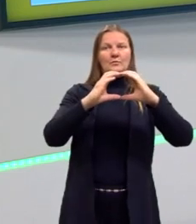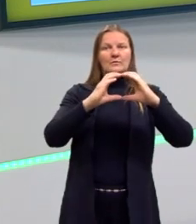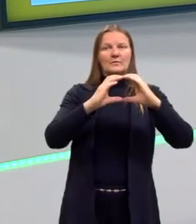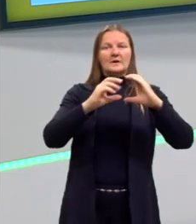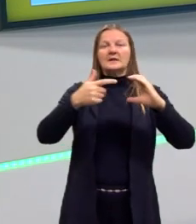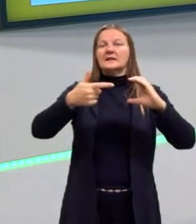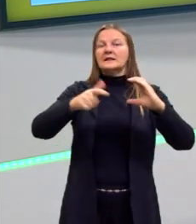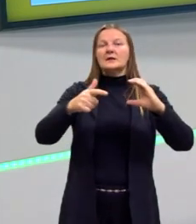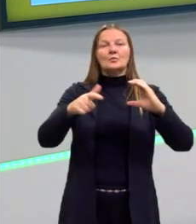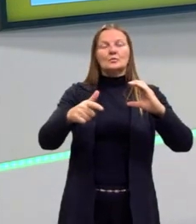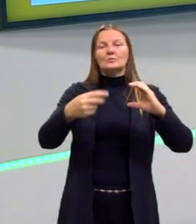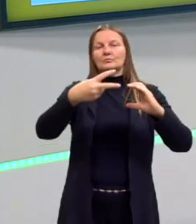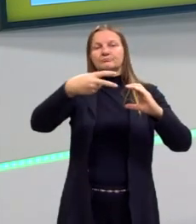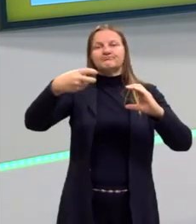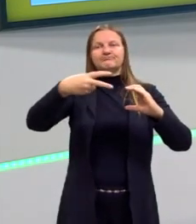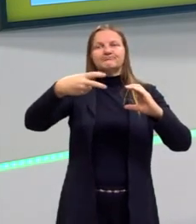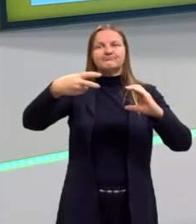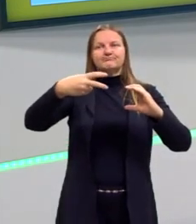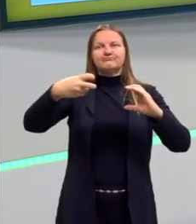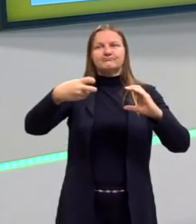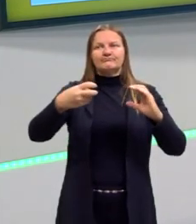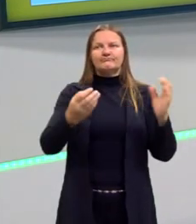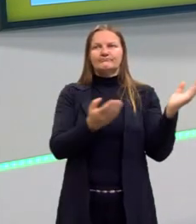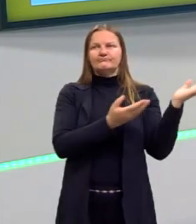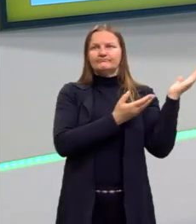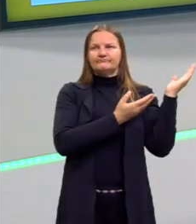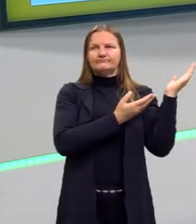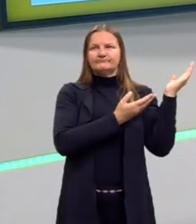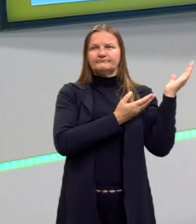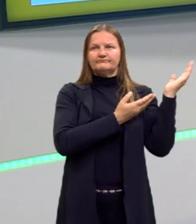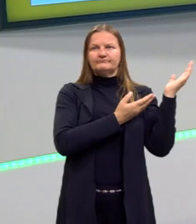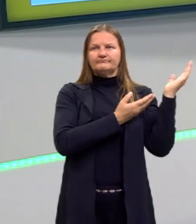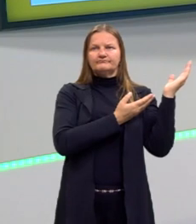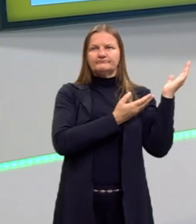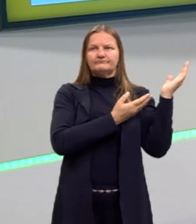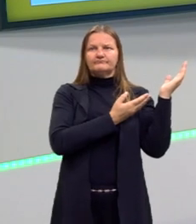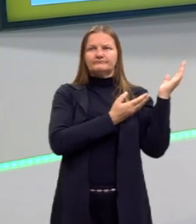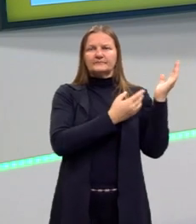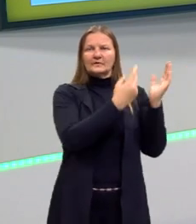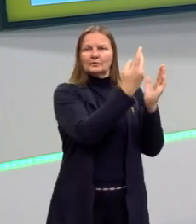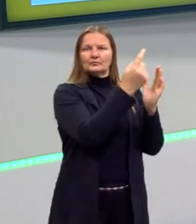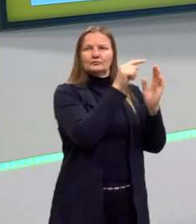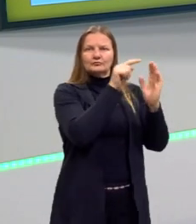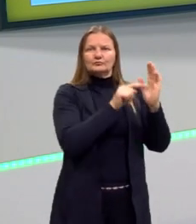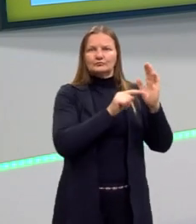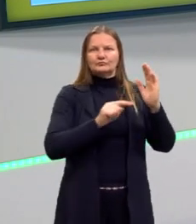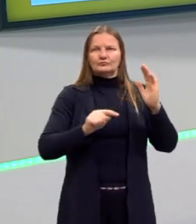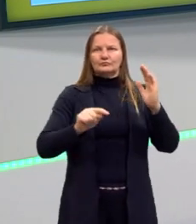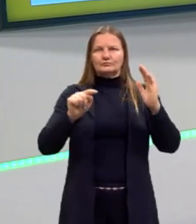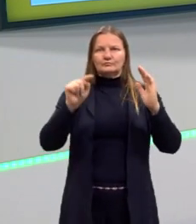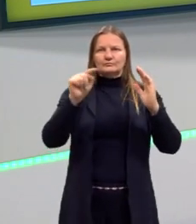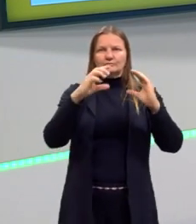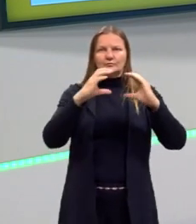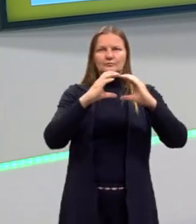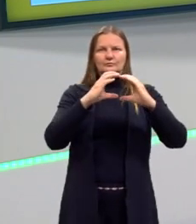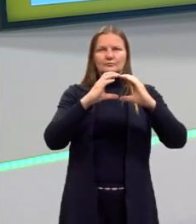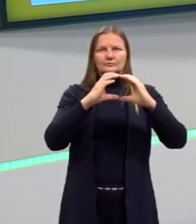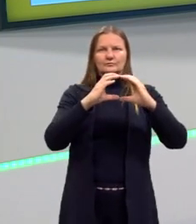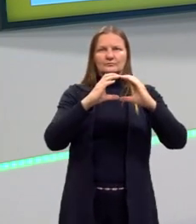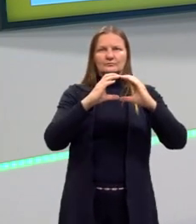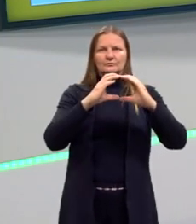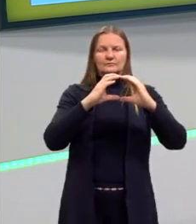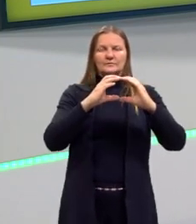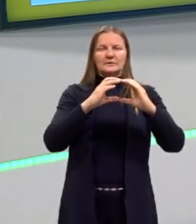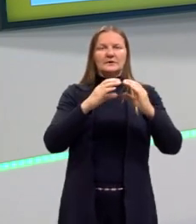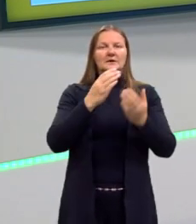ligação dupla alternada então ó ela é fechada lembra do a simbologia de trás o que vem como um aparecer ela não tem